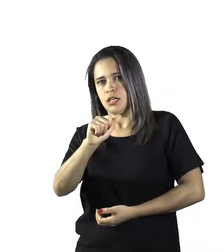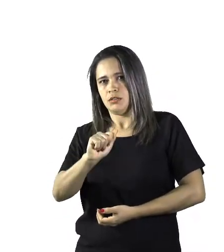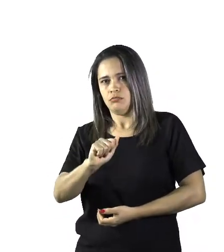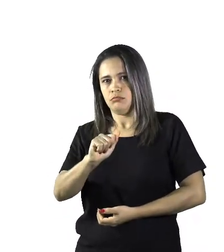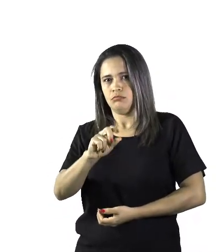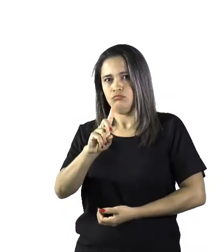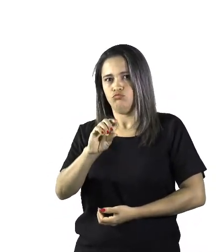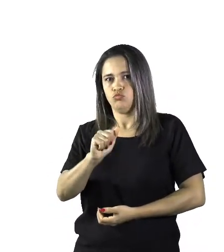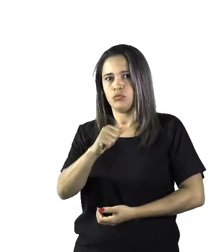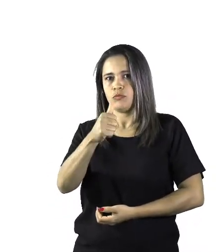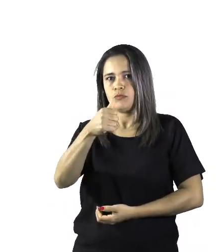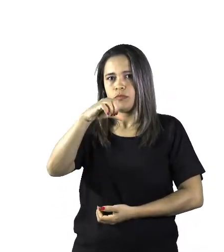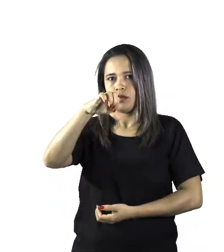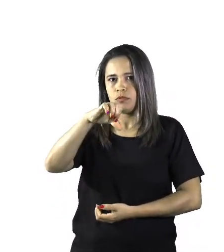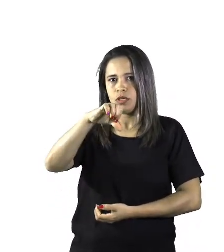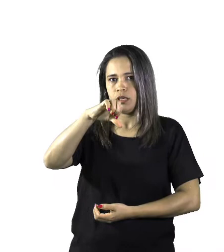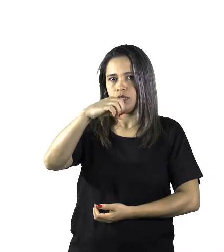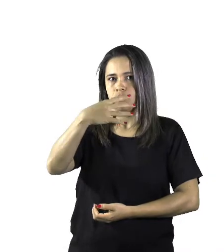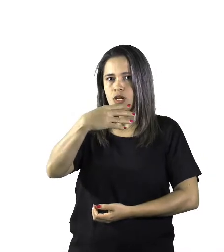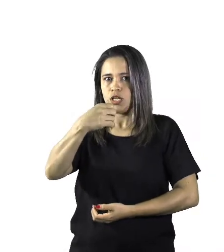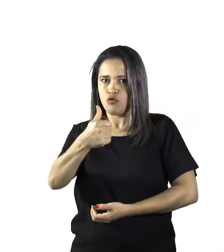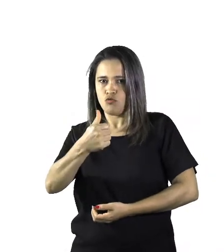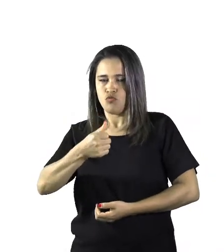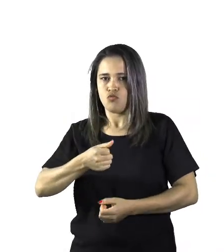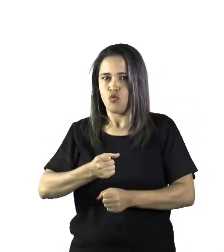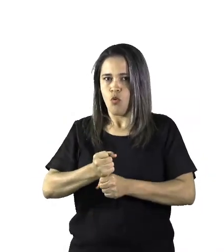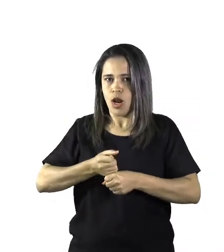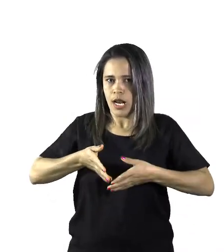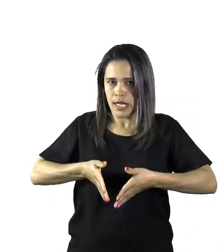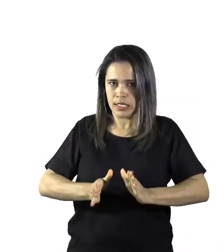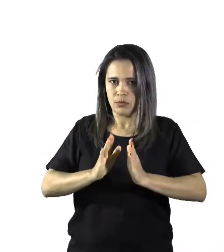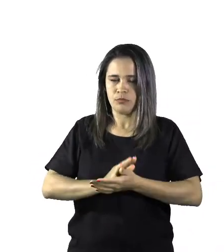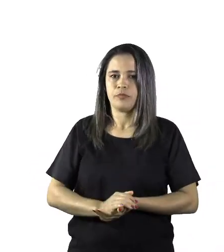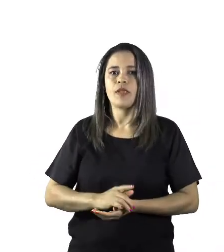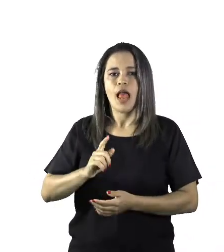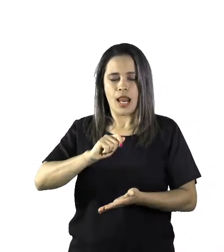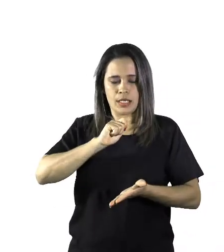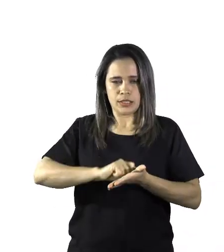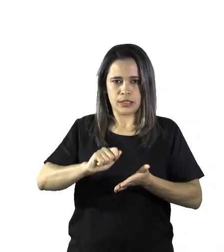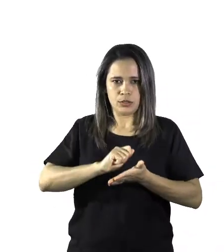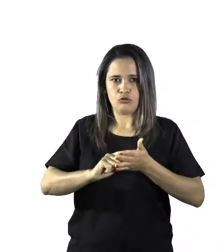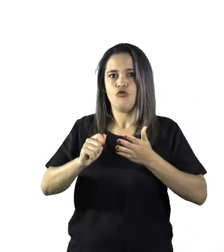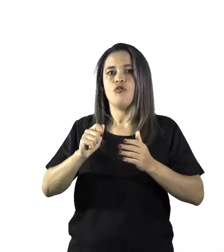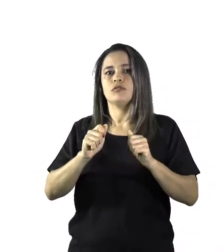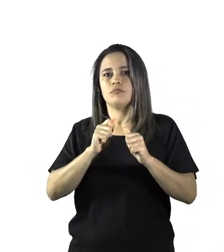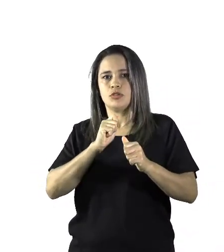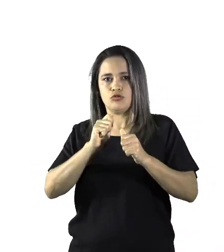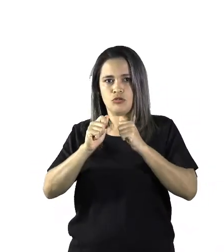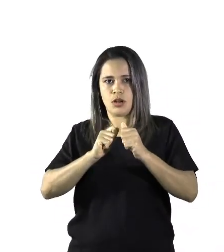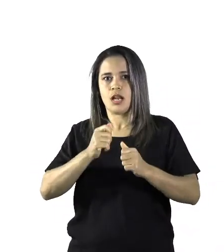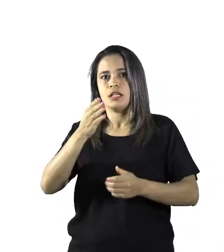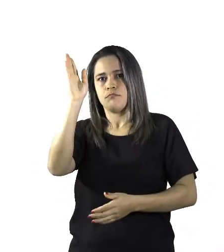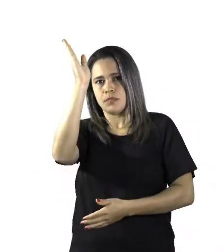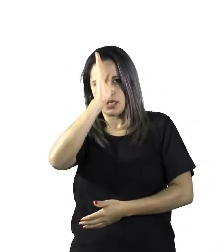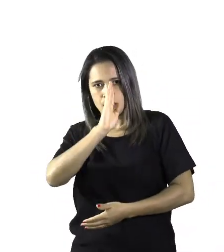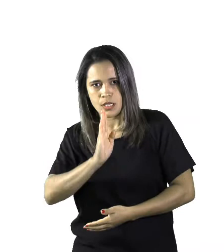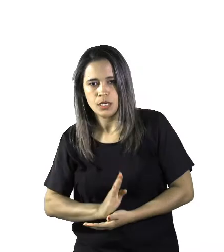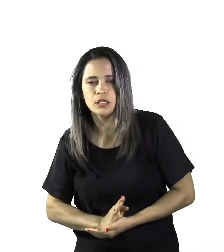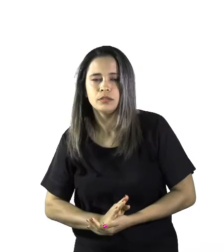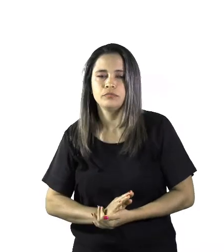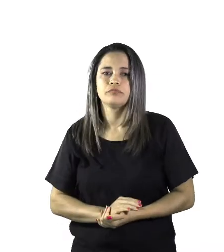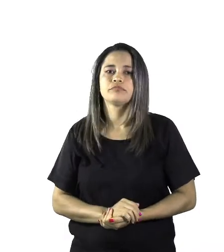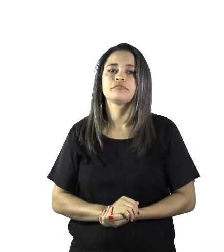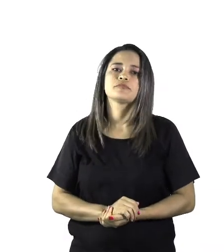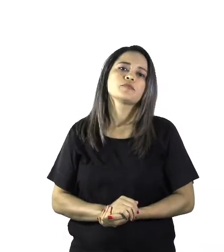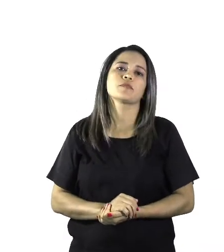1941, foi o ano que ela nasceu. É escritora e jornalista brasileira, autora de